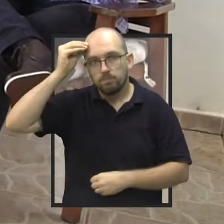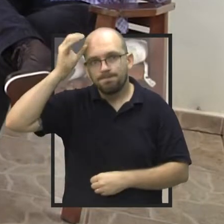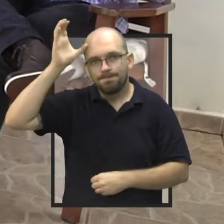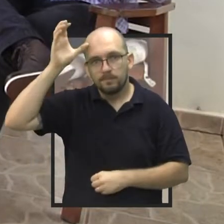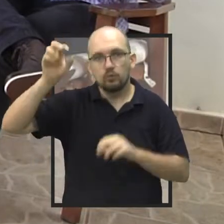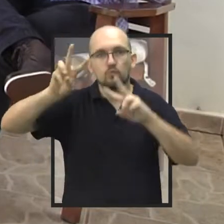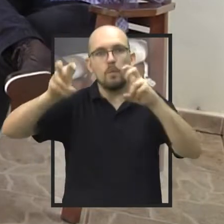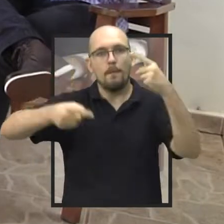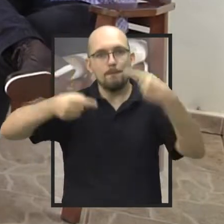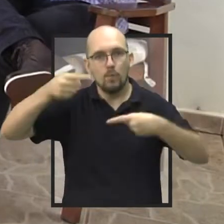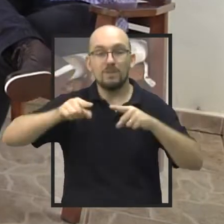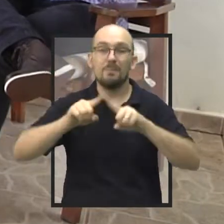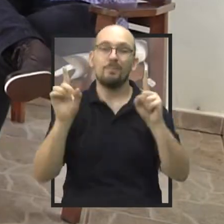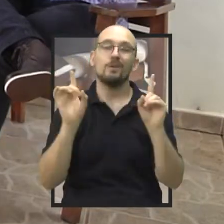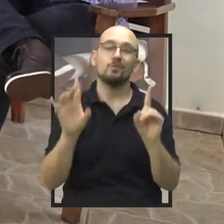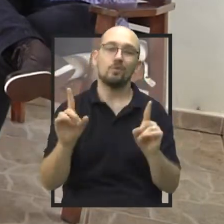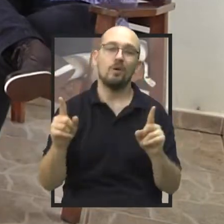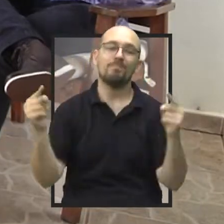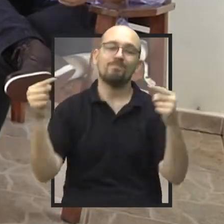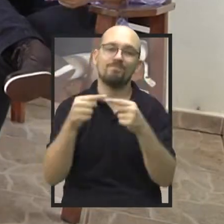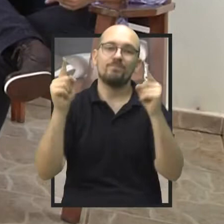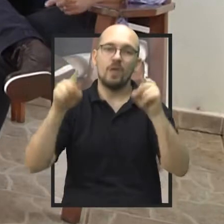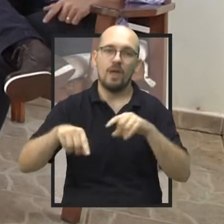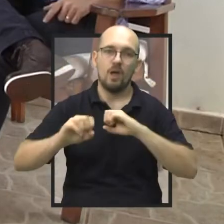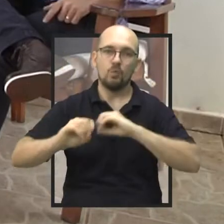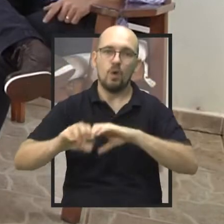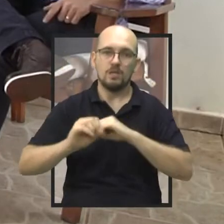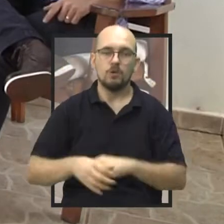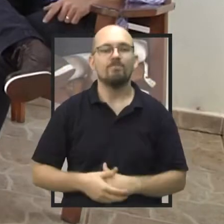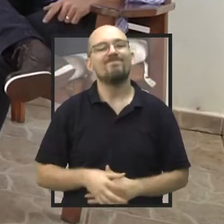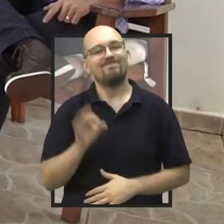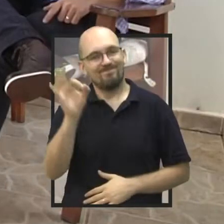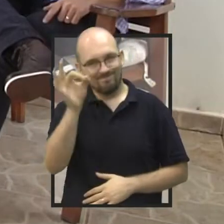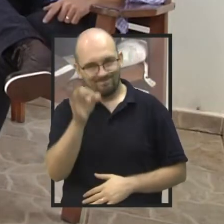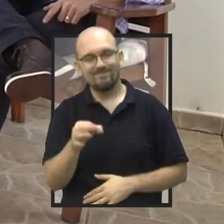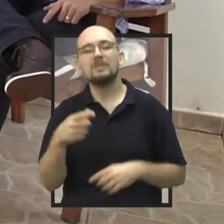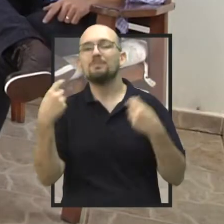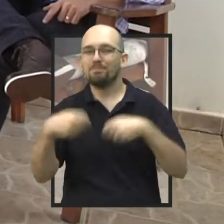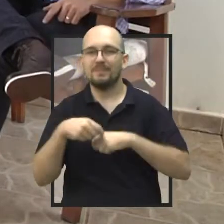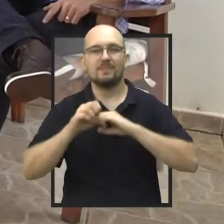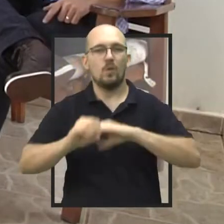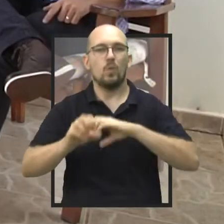politicamente. Isso só é possível por meio da educação. Exatamente.